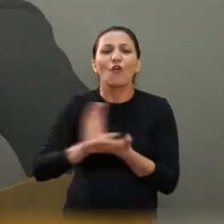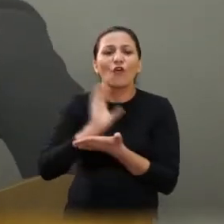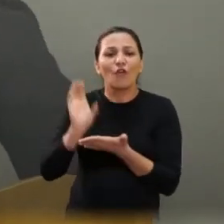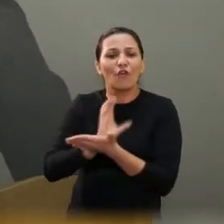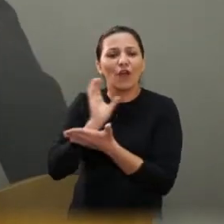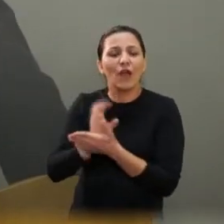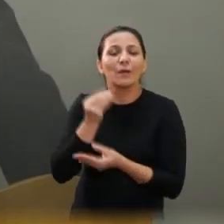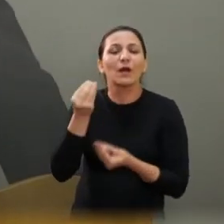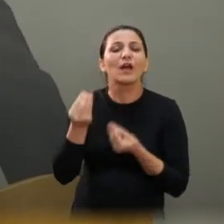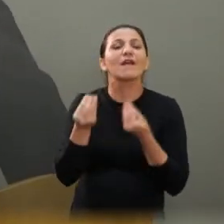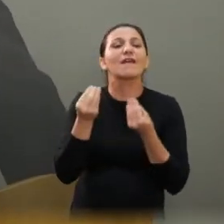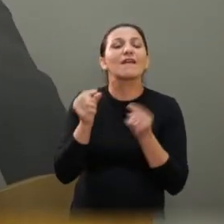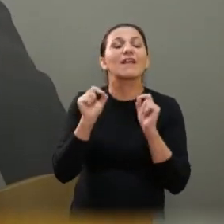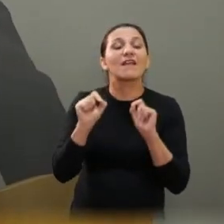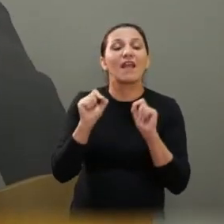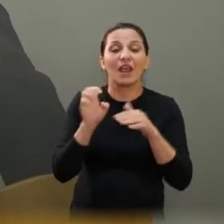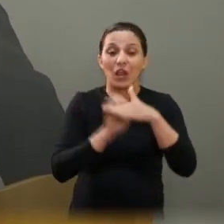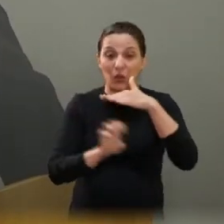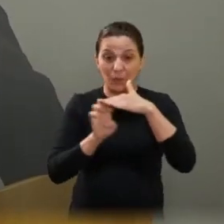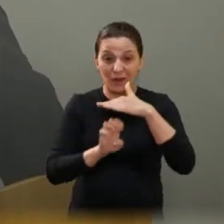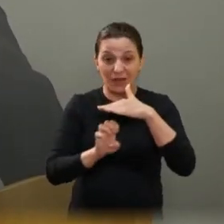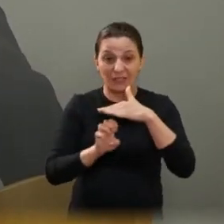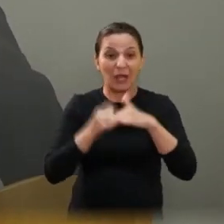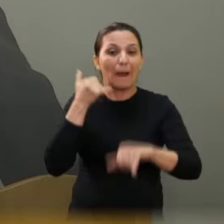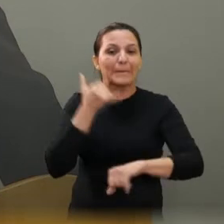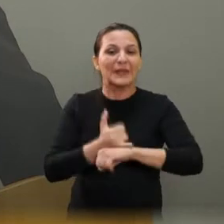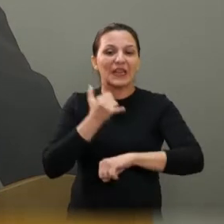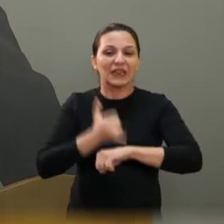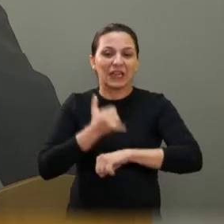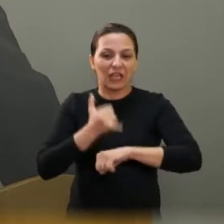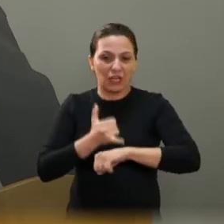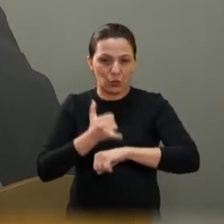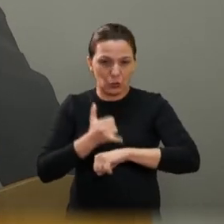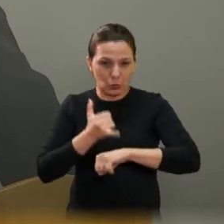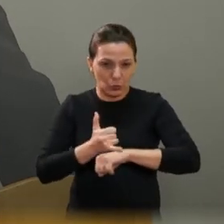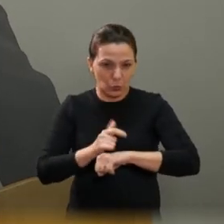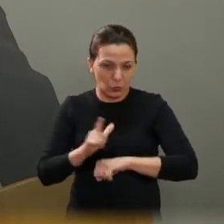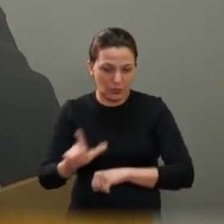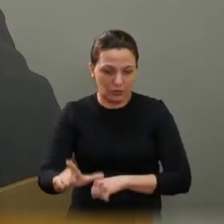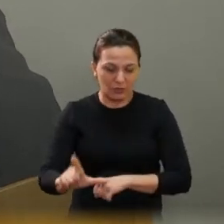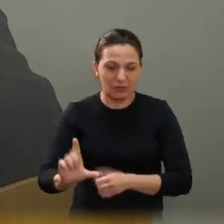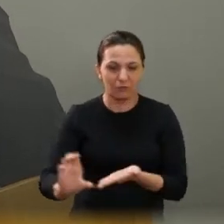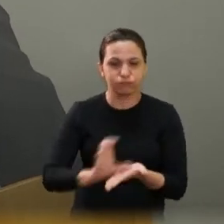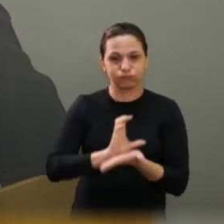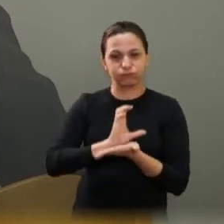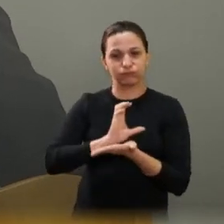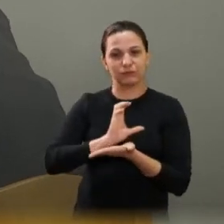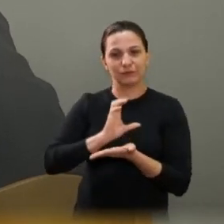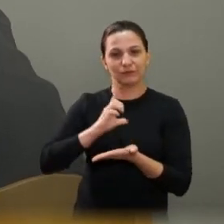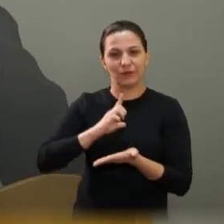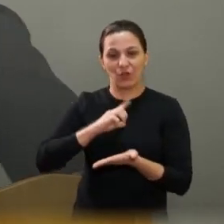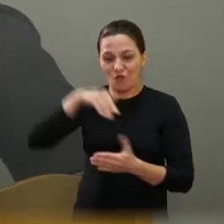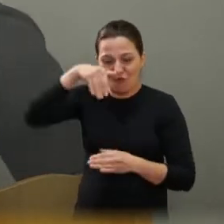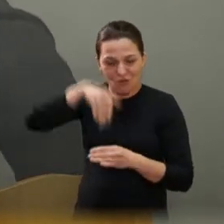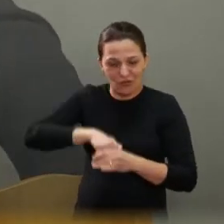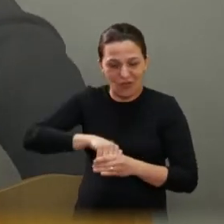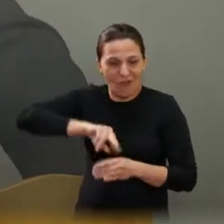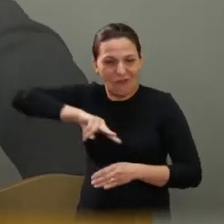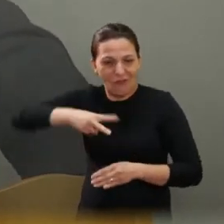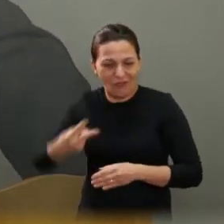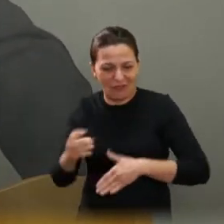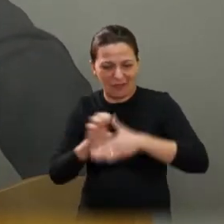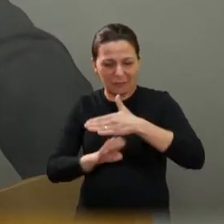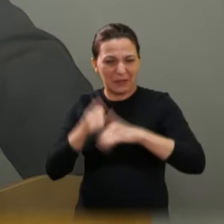das mineradoras a receber o milhões e mineradoras ou seja nunca vai votar contra as